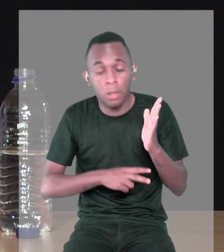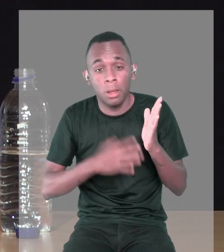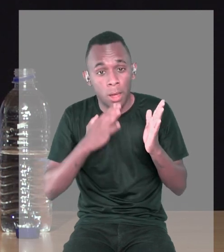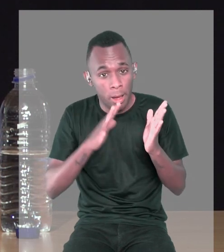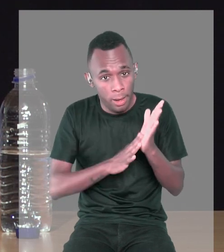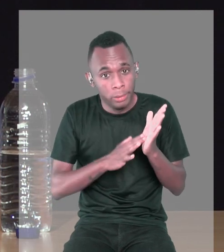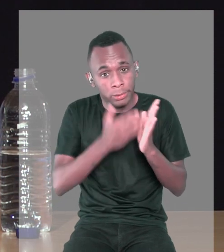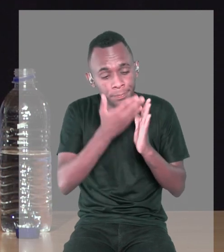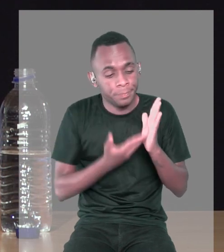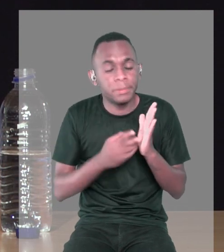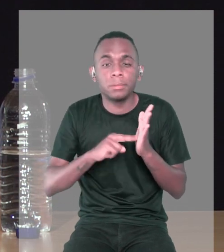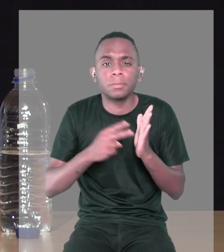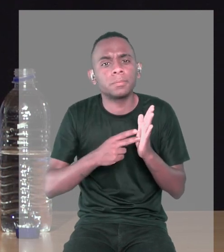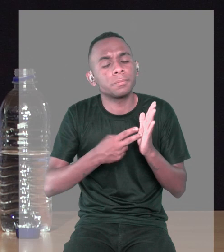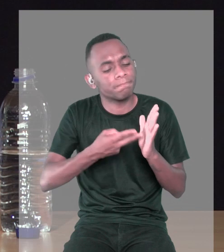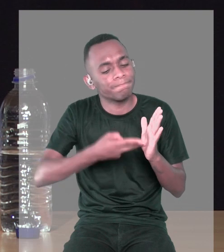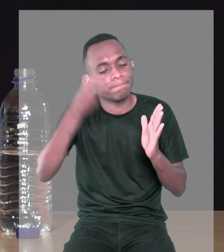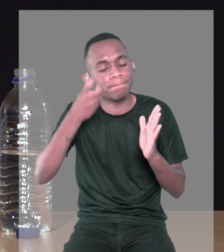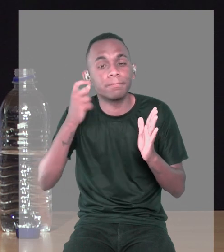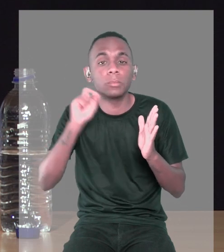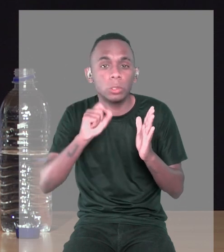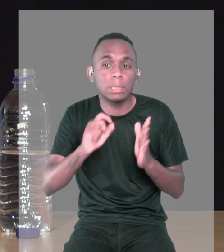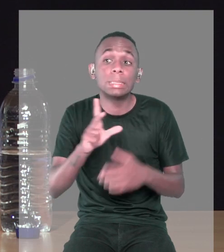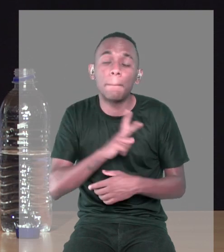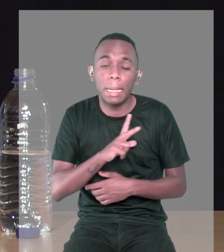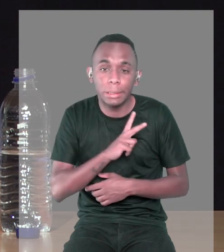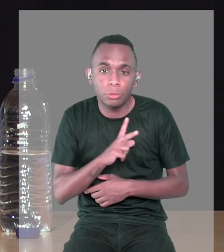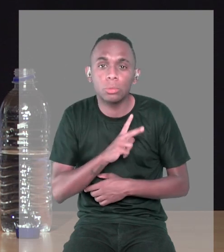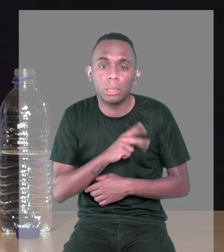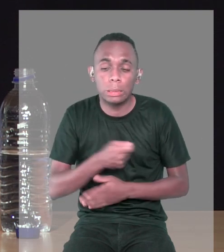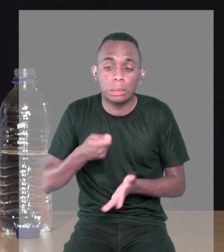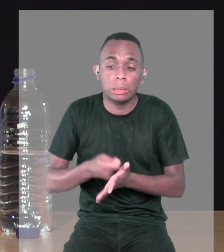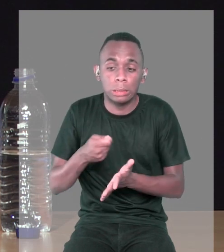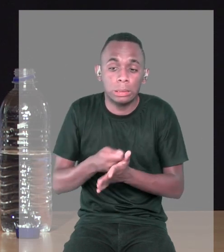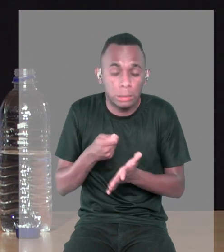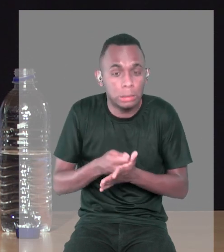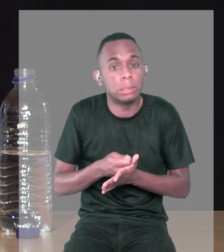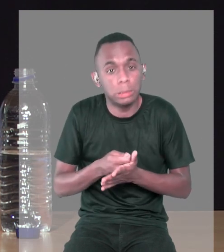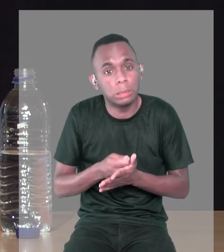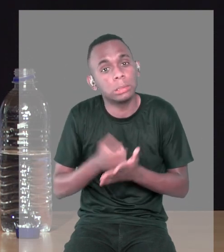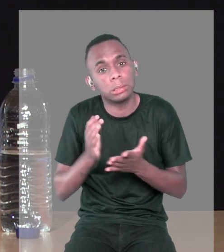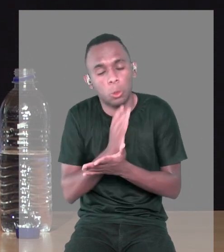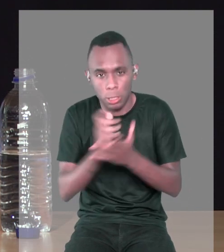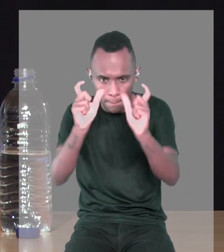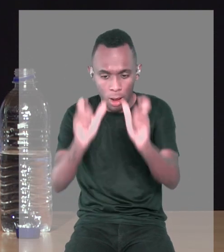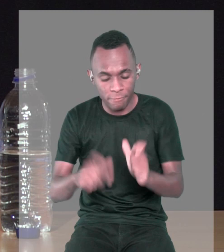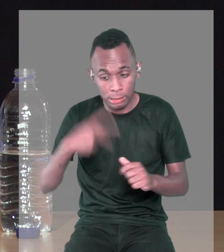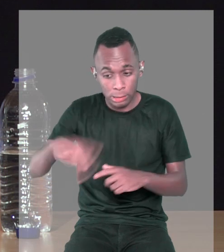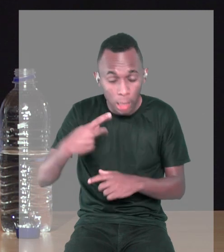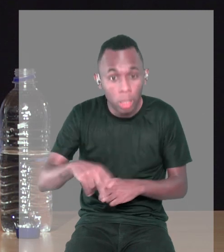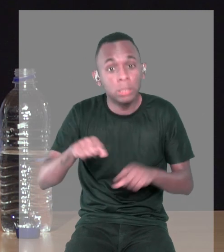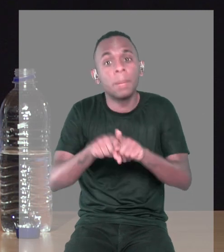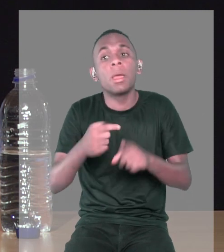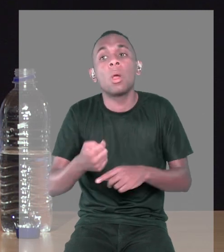Ler a carta de André a Doreen é testemunhar desde a partir dessa intimidade sendo forjada, desde,